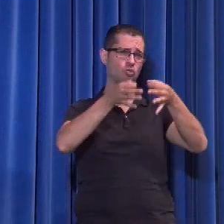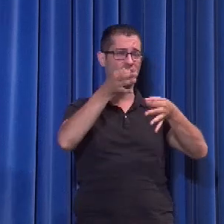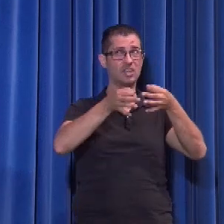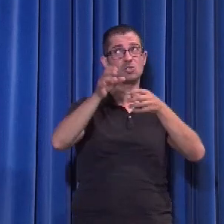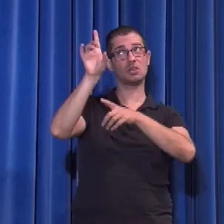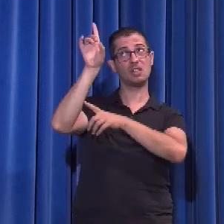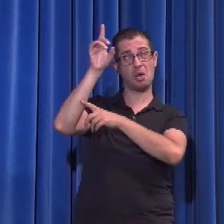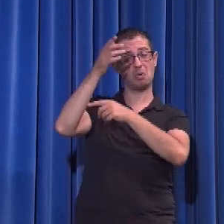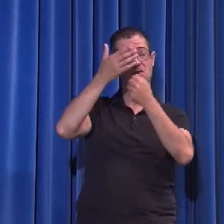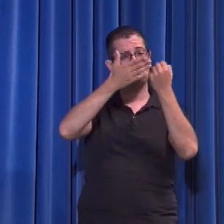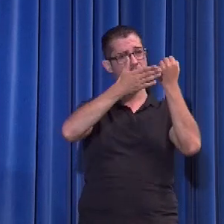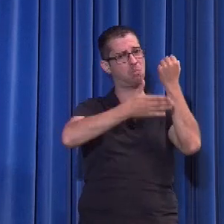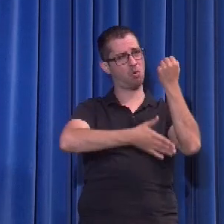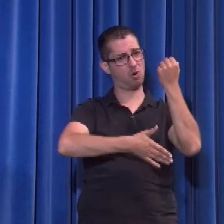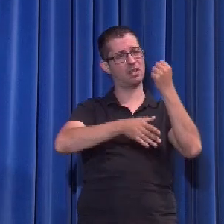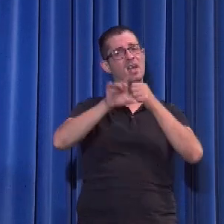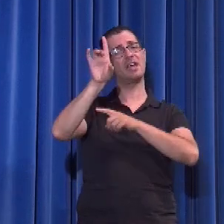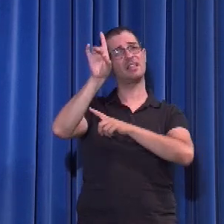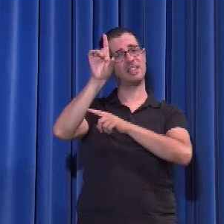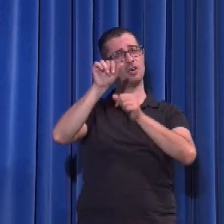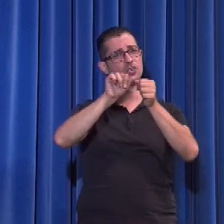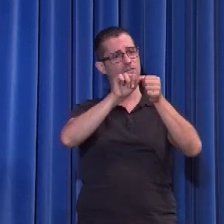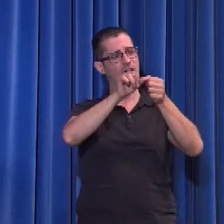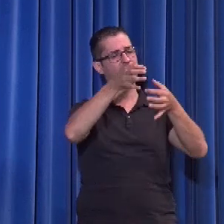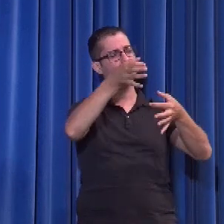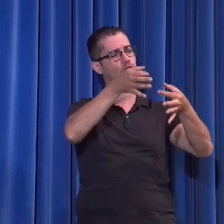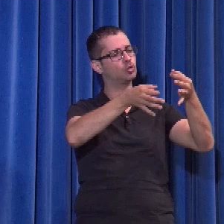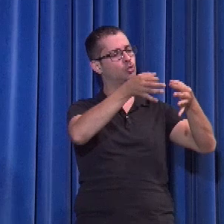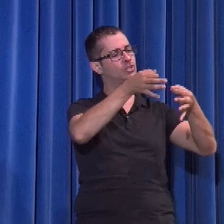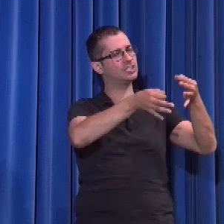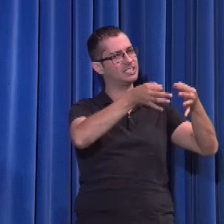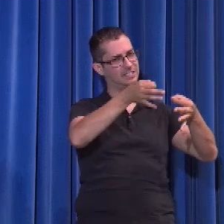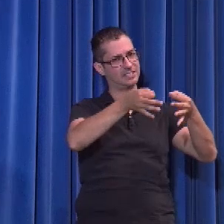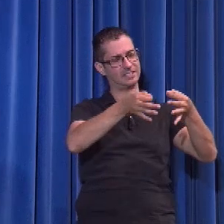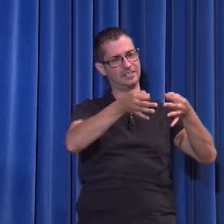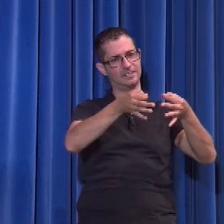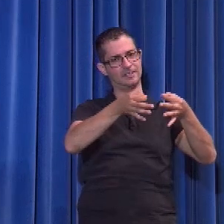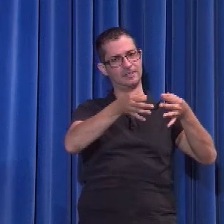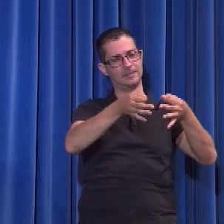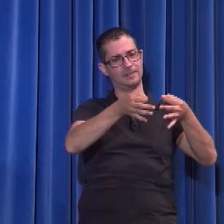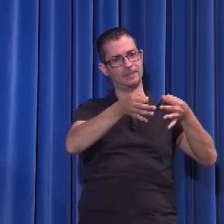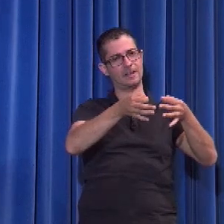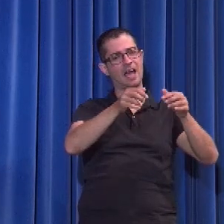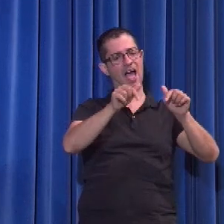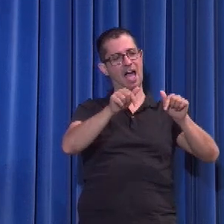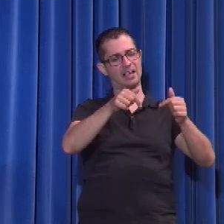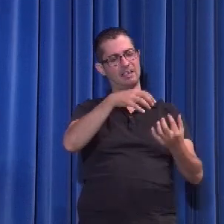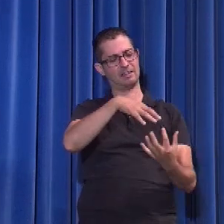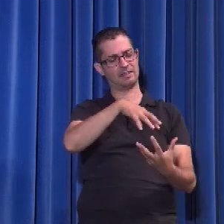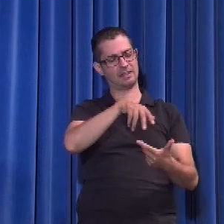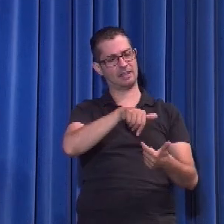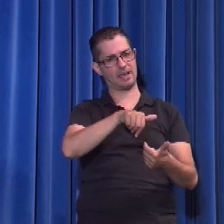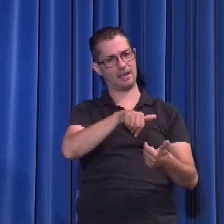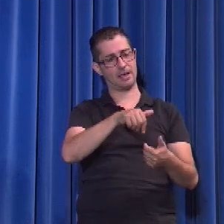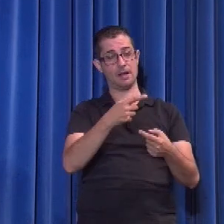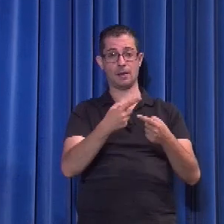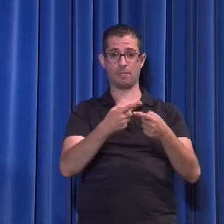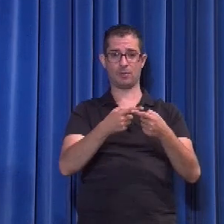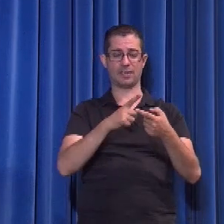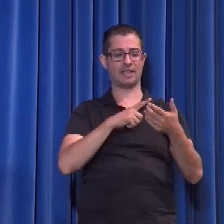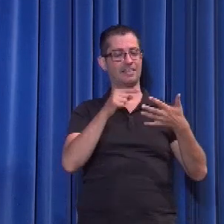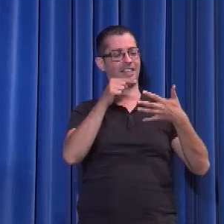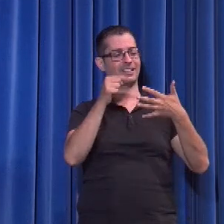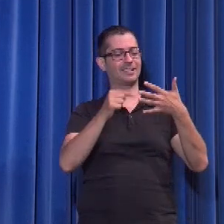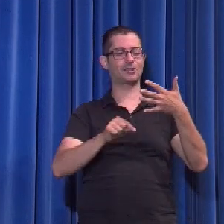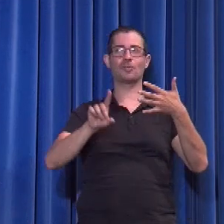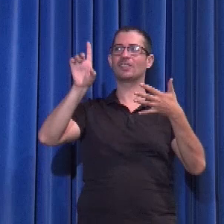punição, e eu faço justiça, isto é, retidão na terra. Porque destas coisas eu me agrado,